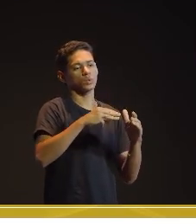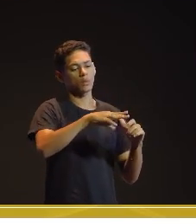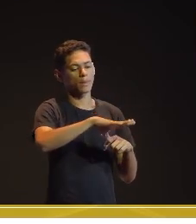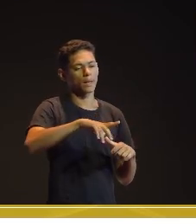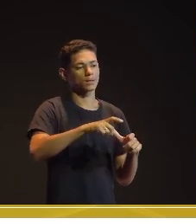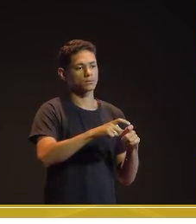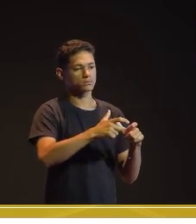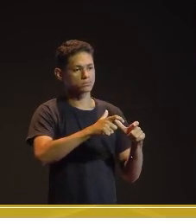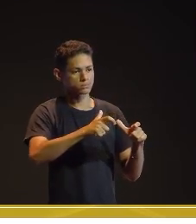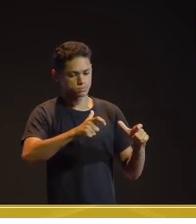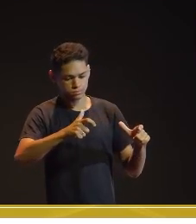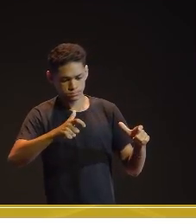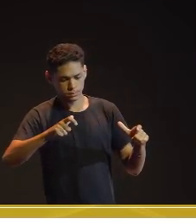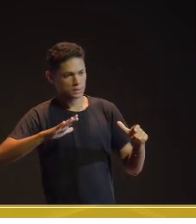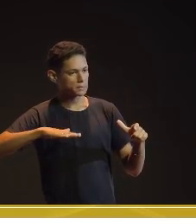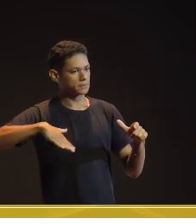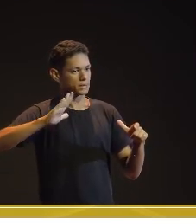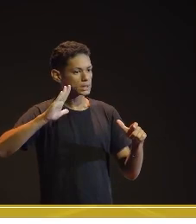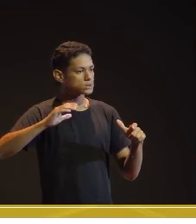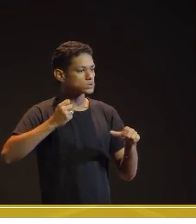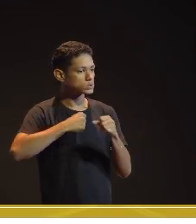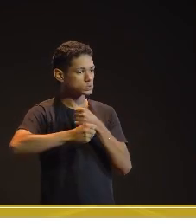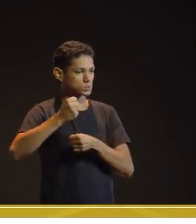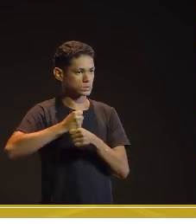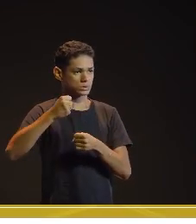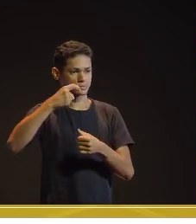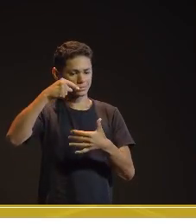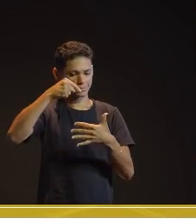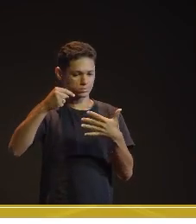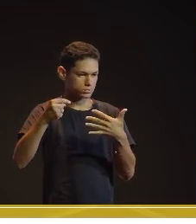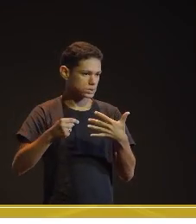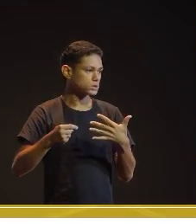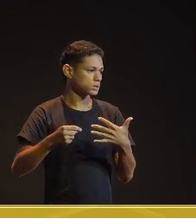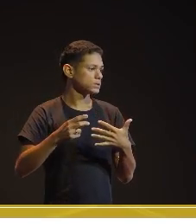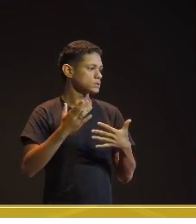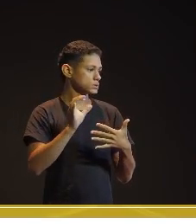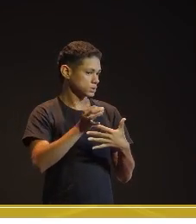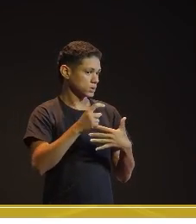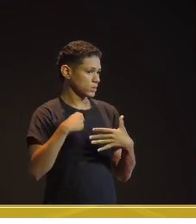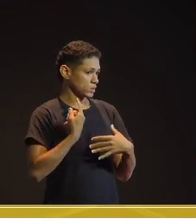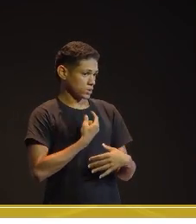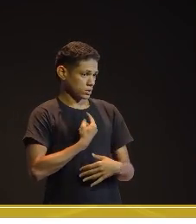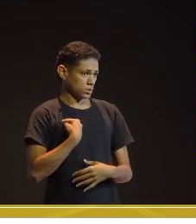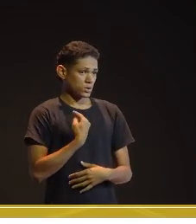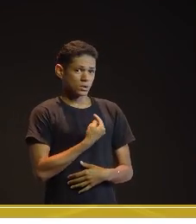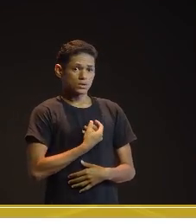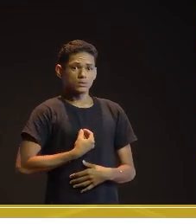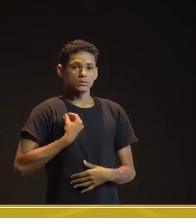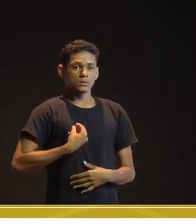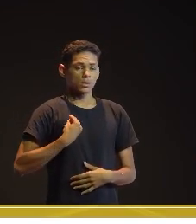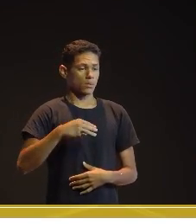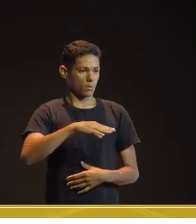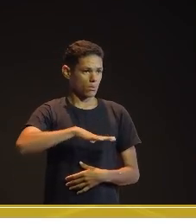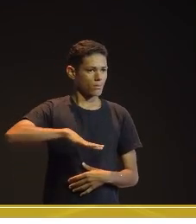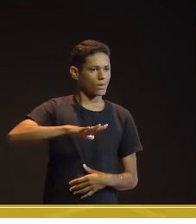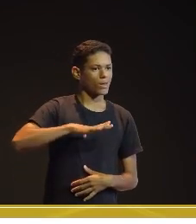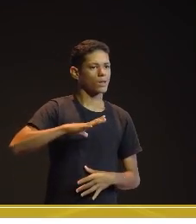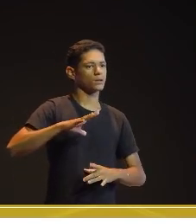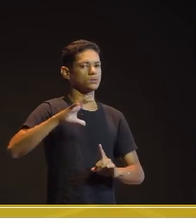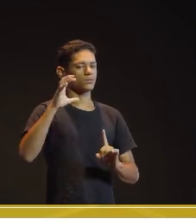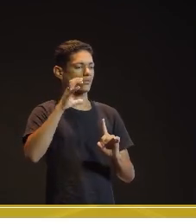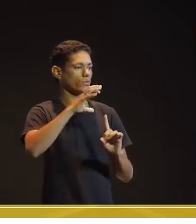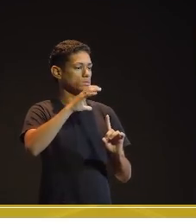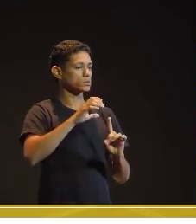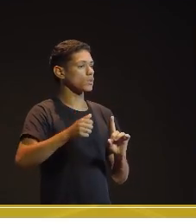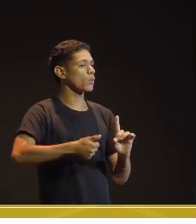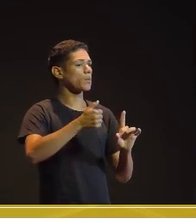mais do que os estudos do ano anterior indicaram. Então, a gente vive um mercado exponencial.